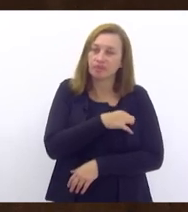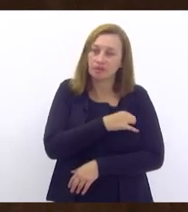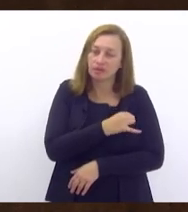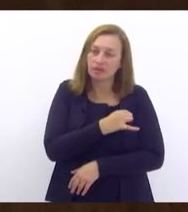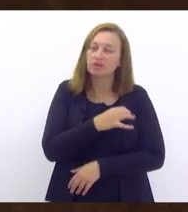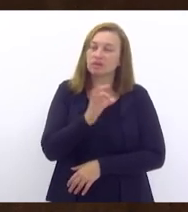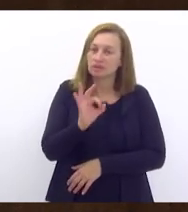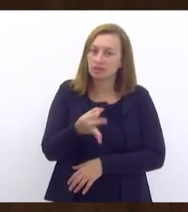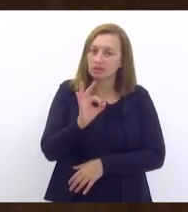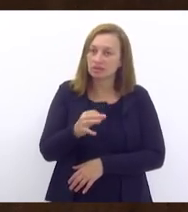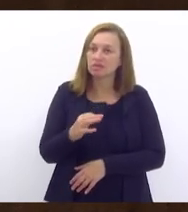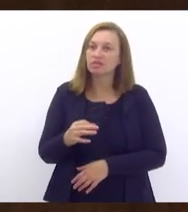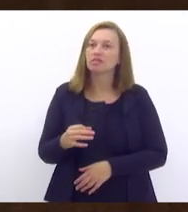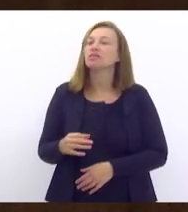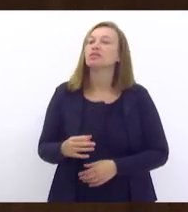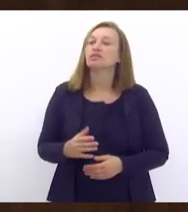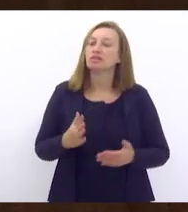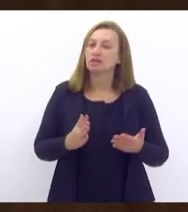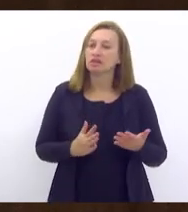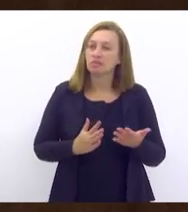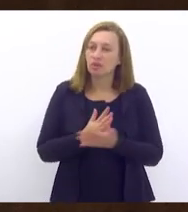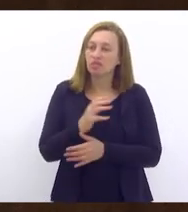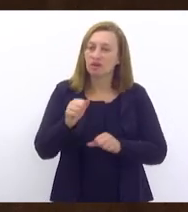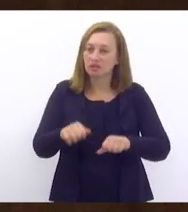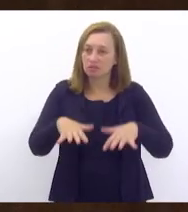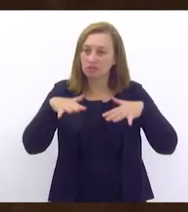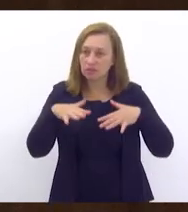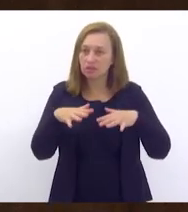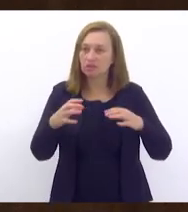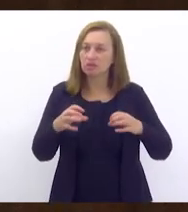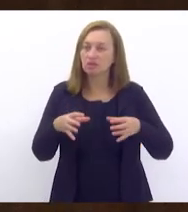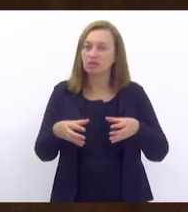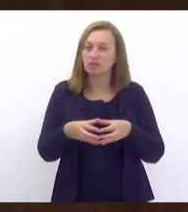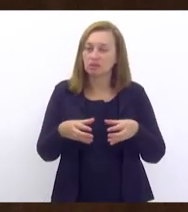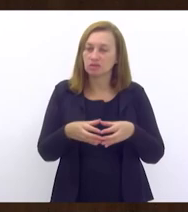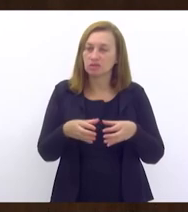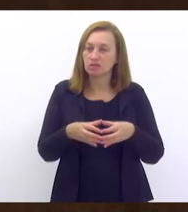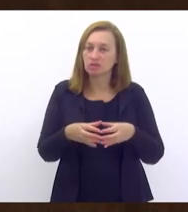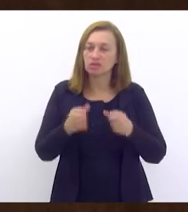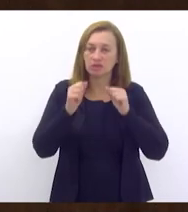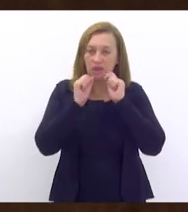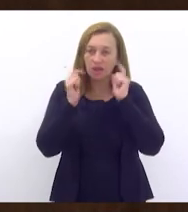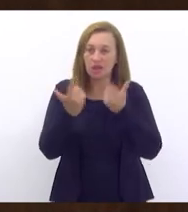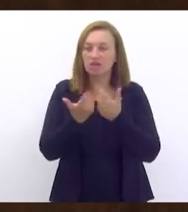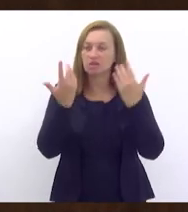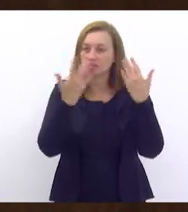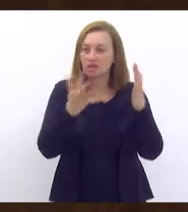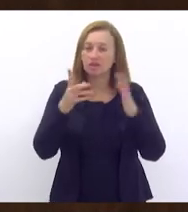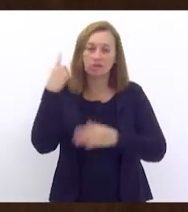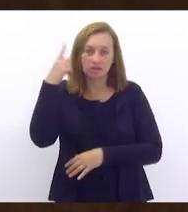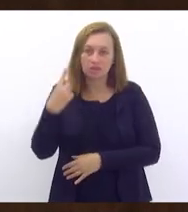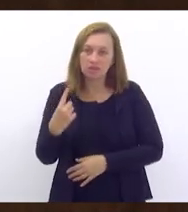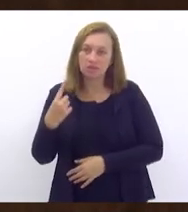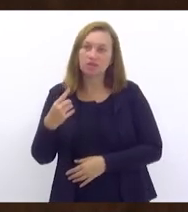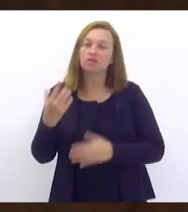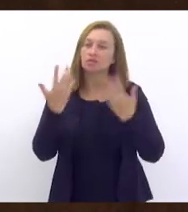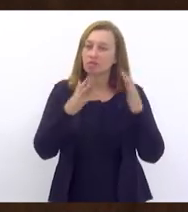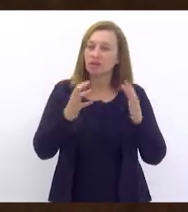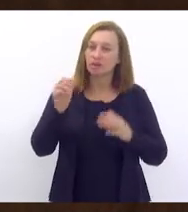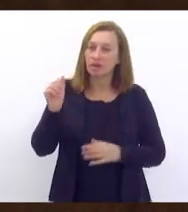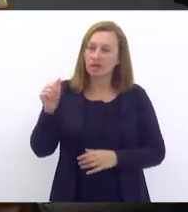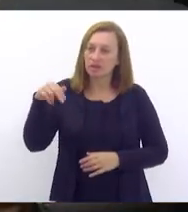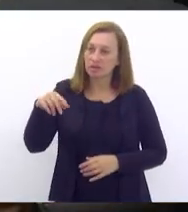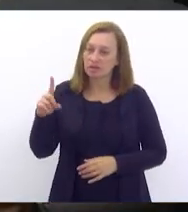lograr êxito também no plenário e nas comissões e no plenário da Assembleia Legislativa. Parabéns, Dani. Parabéns,